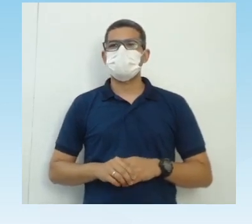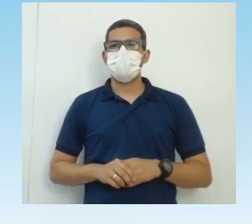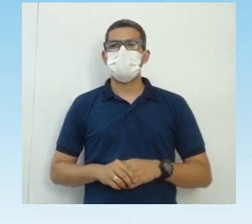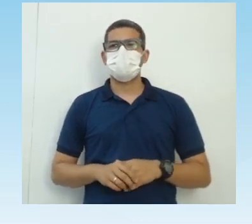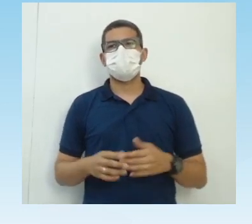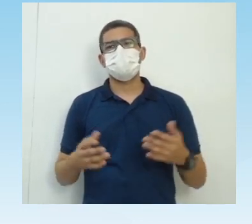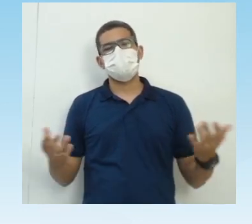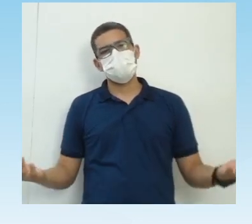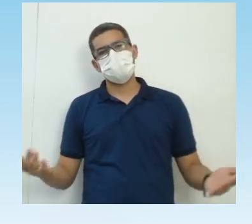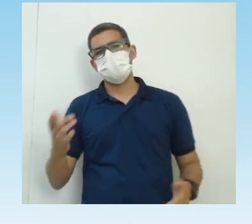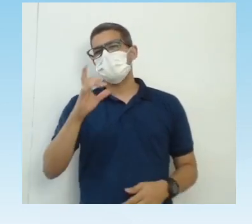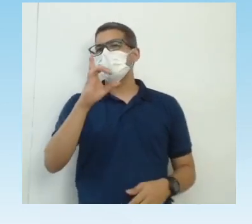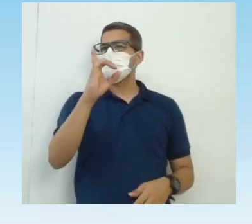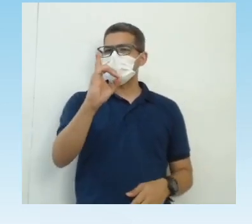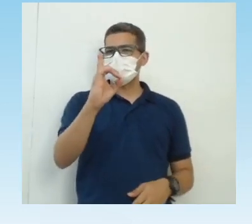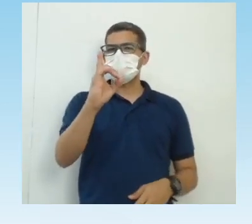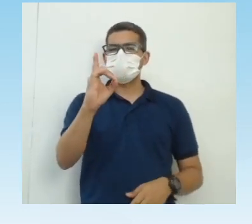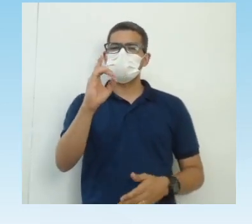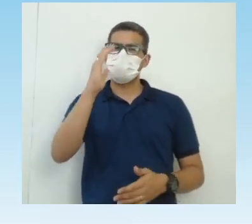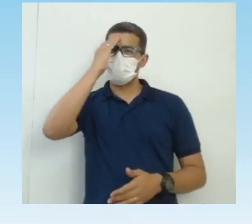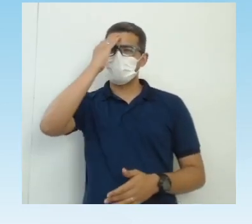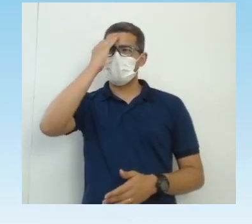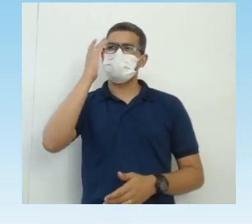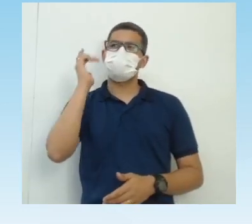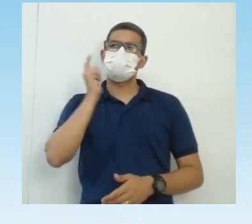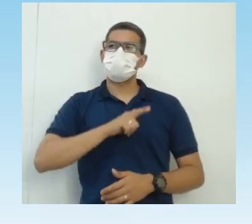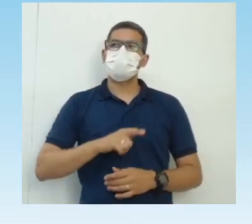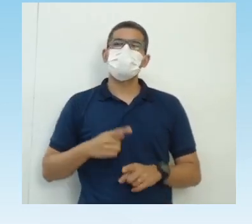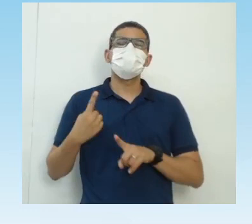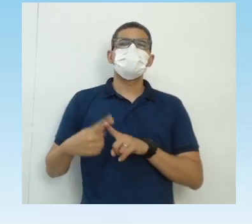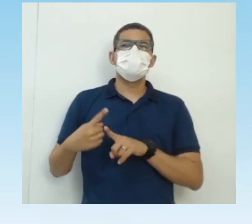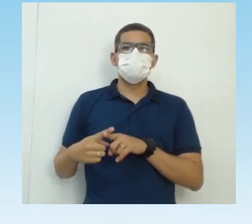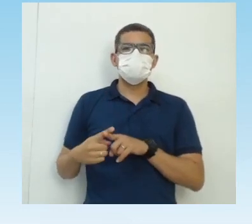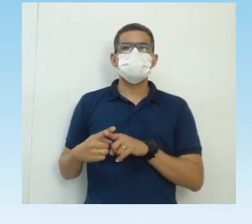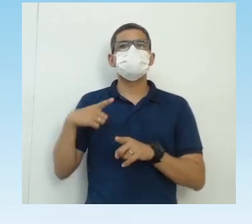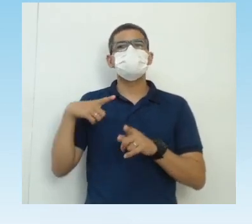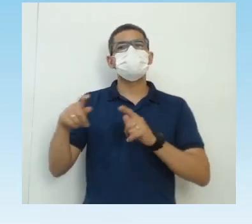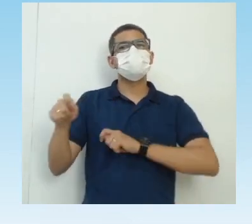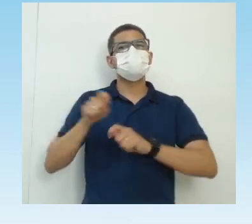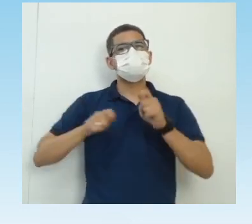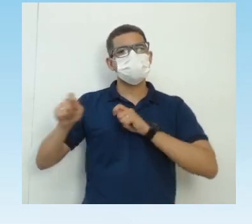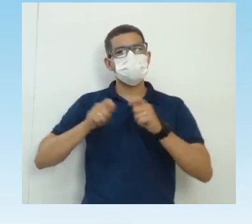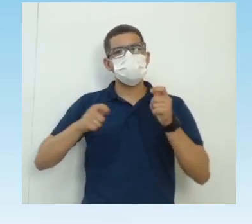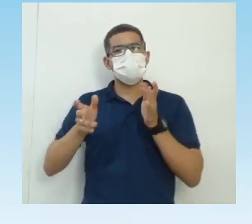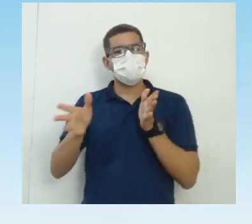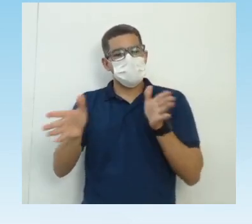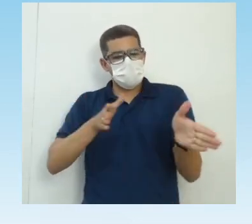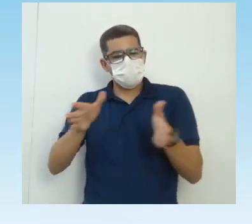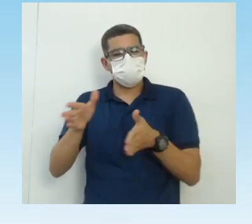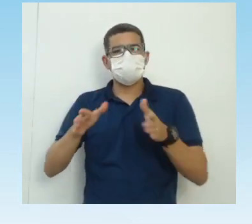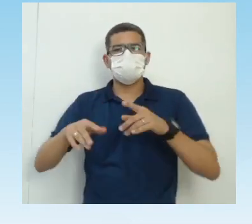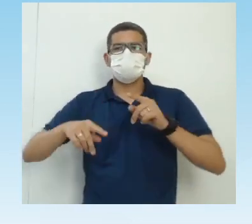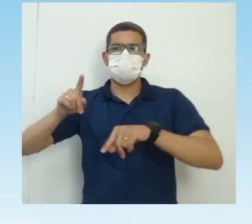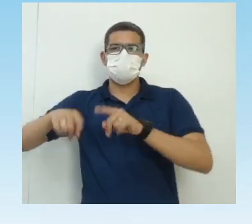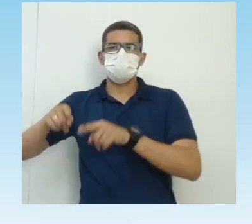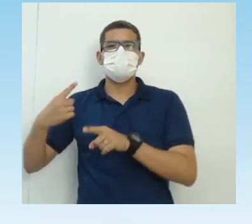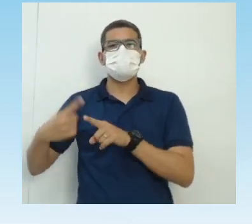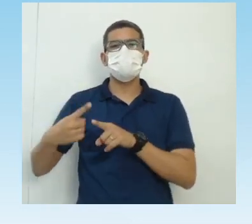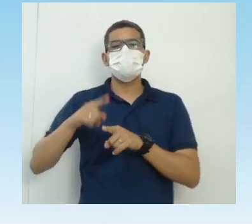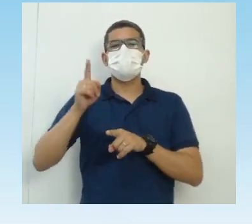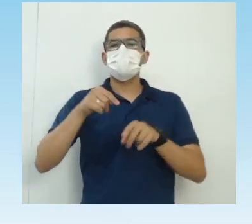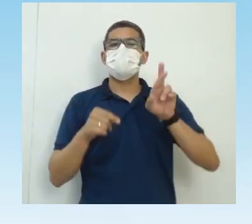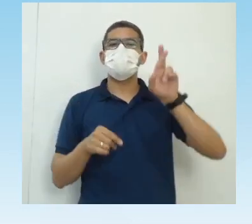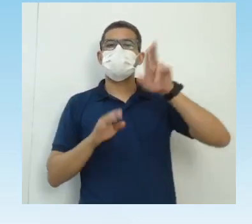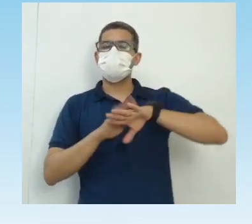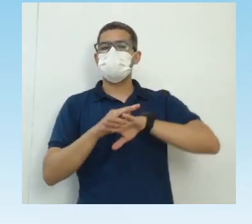quisesse, a nossa letra seria a nossa letra D. Por quê? O controle dos meios de produção estaria agora nas mãos de uma burguesia